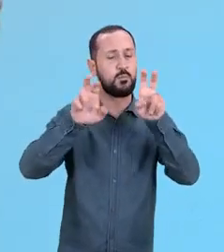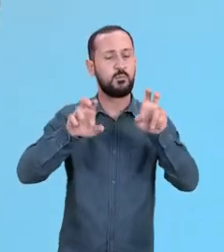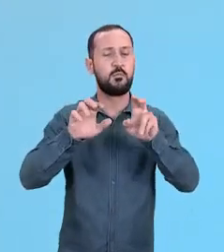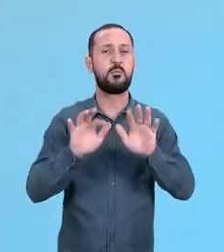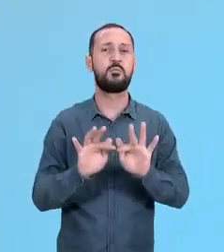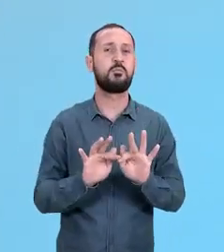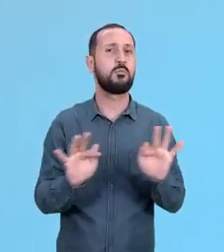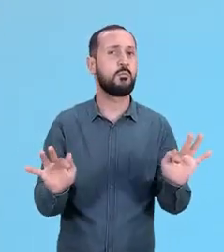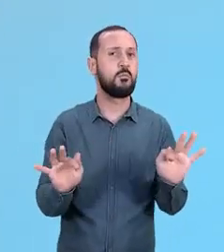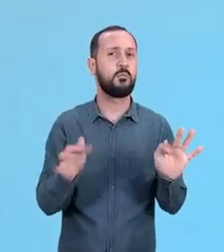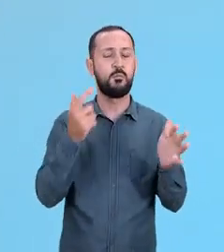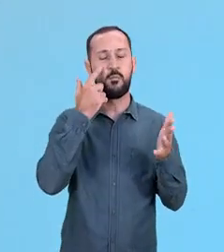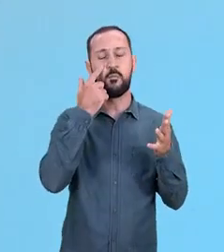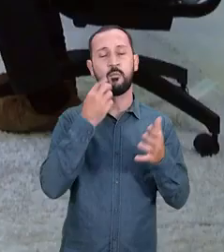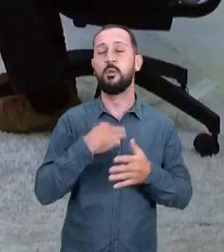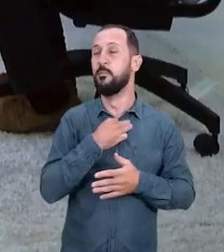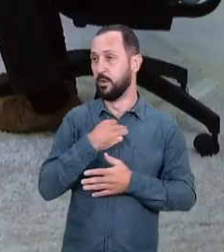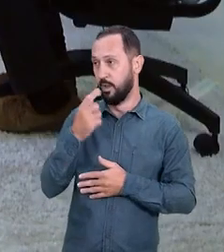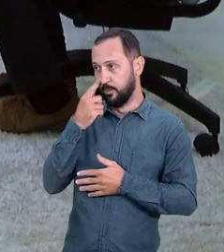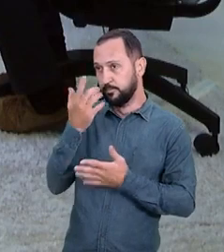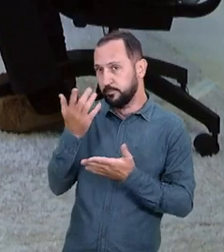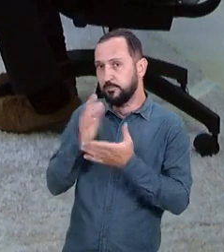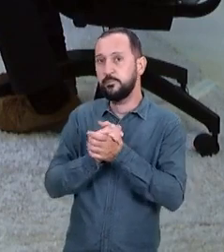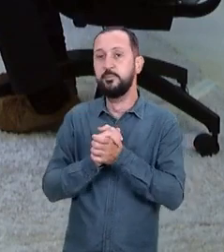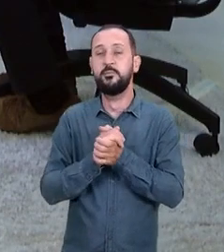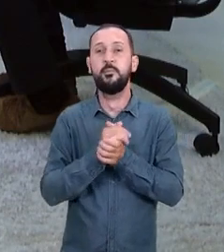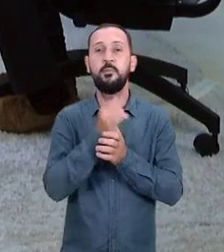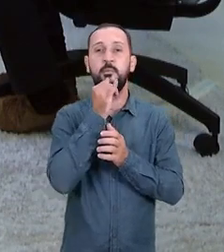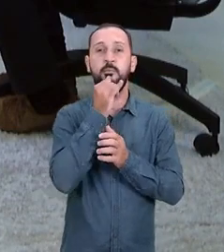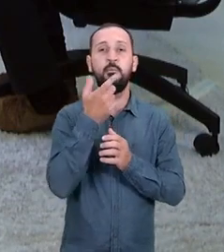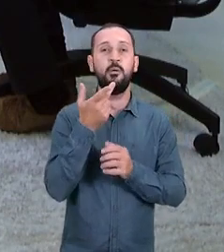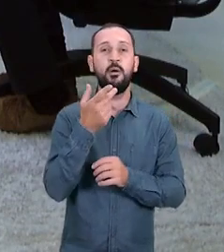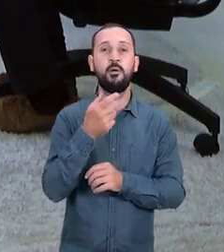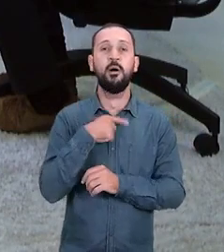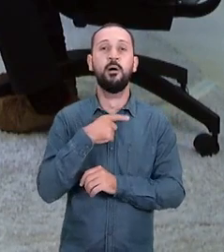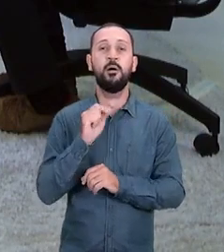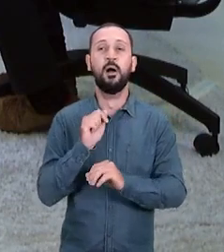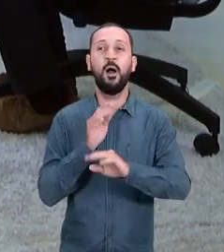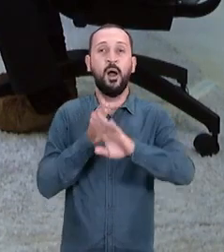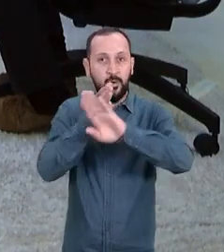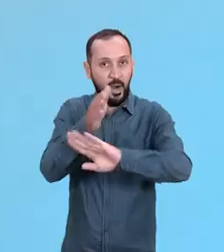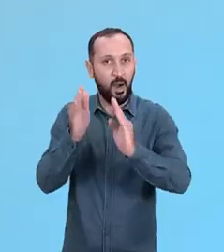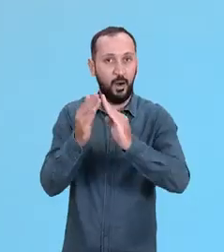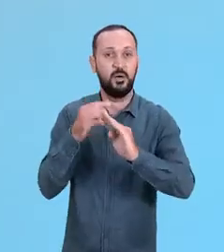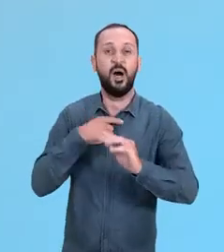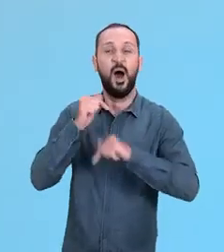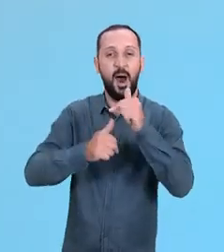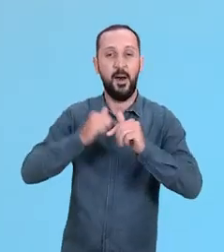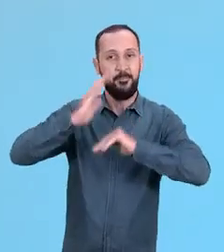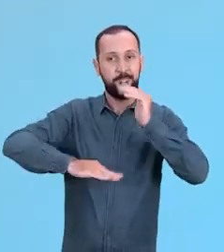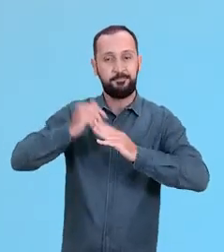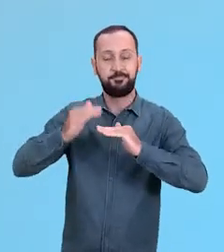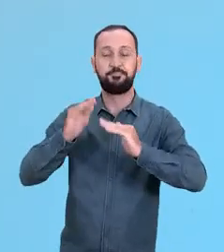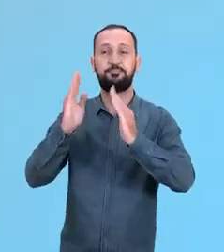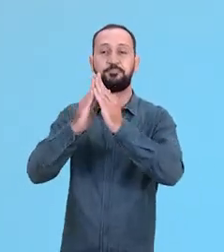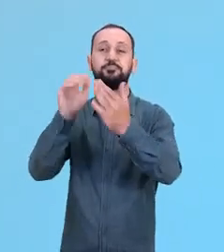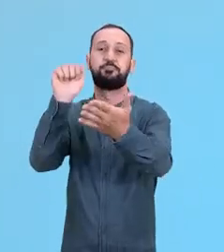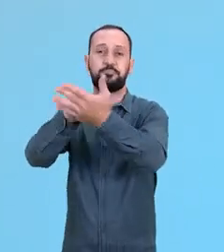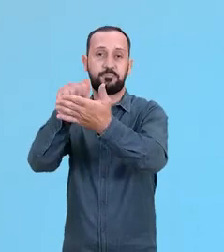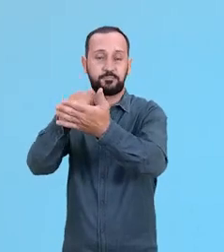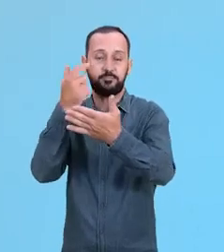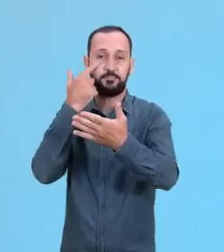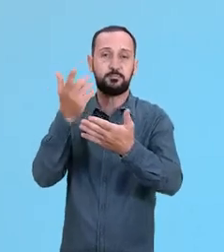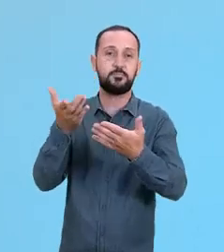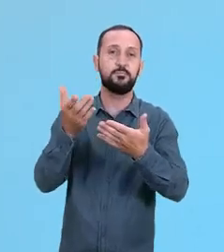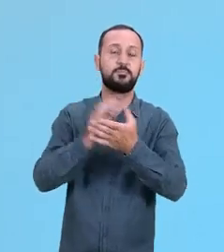Questões simples, Picarelli, como, por exemplo, o agente de endemias, principalmente nas